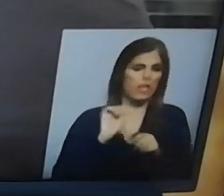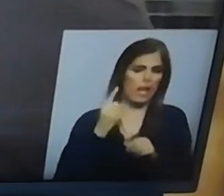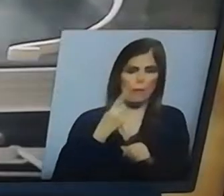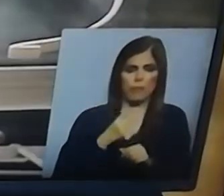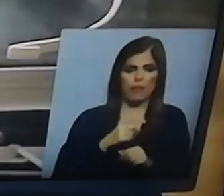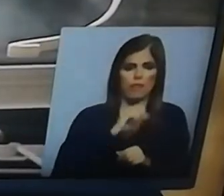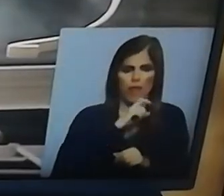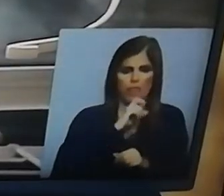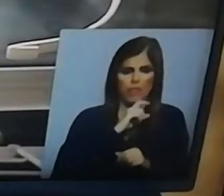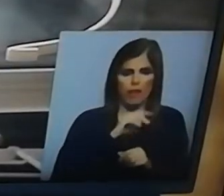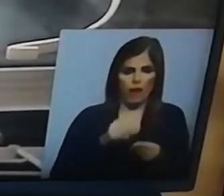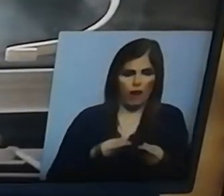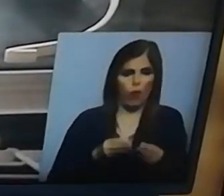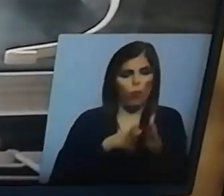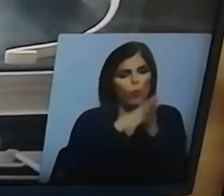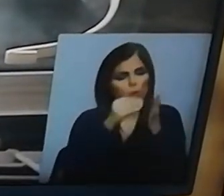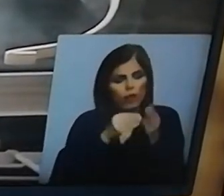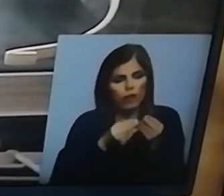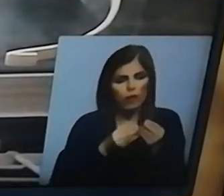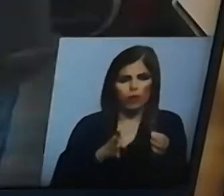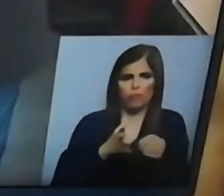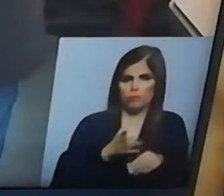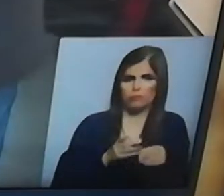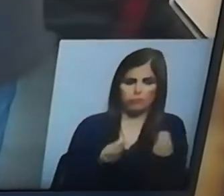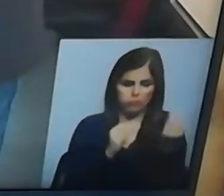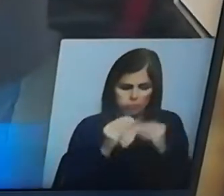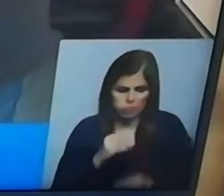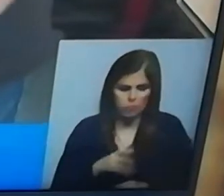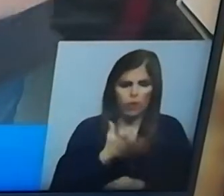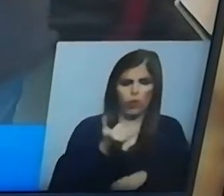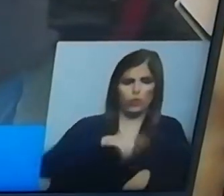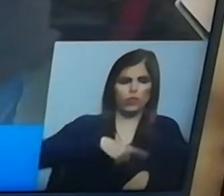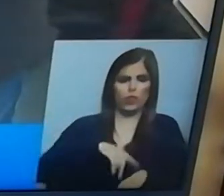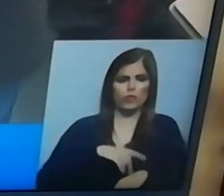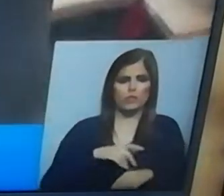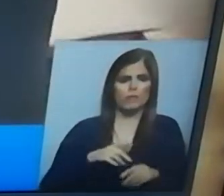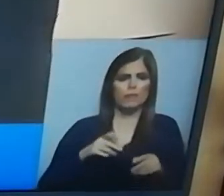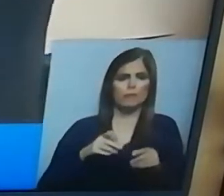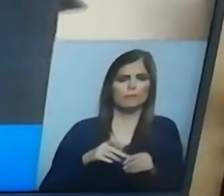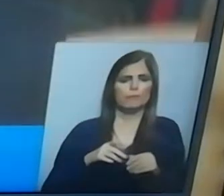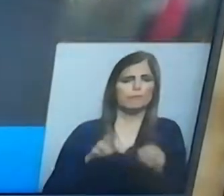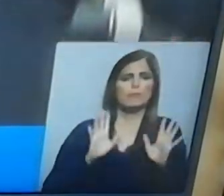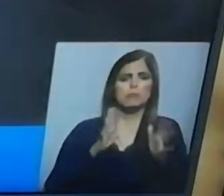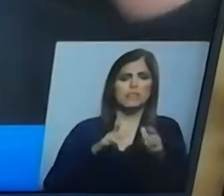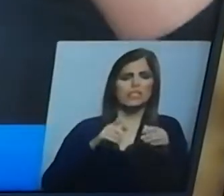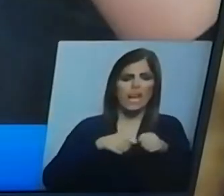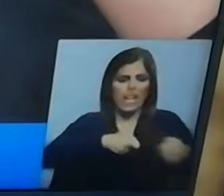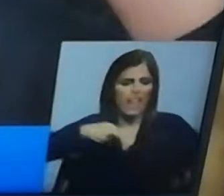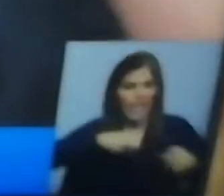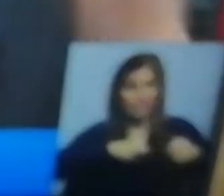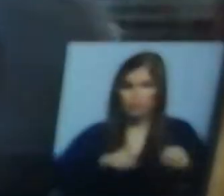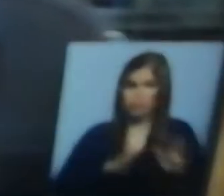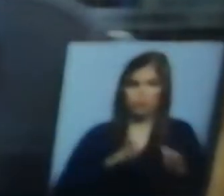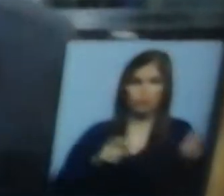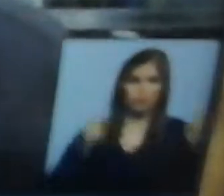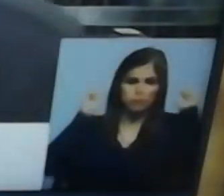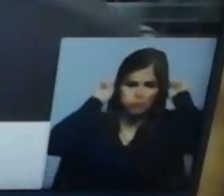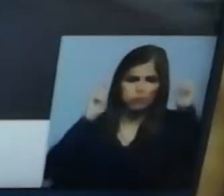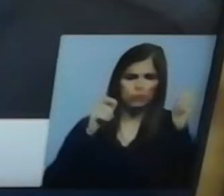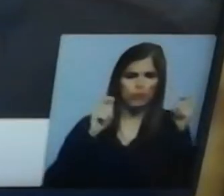conseguimos fazer um molde em 12 horas. Não é preciso pôr elástico, adapta-se bem à cabeça de qualquer pessoa, até de uma